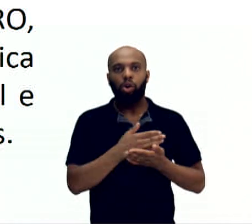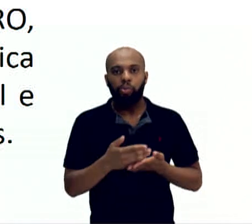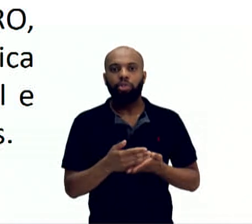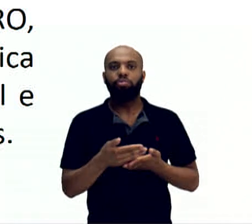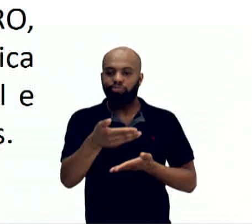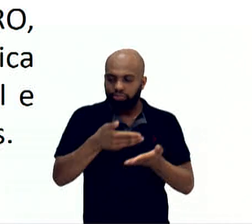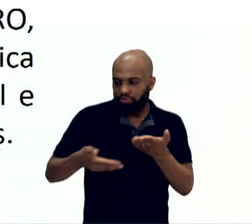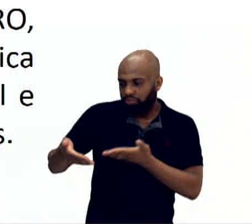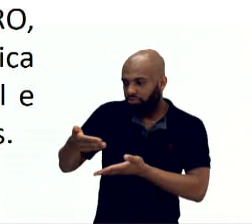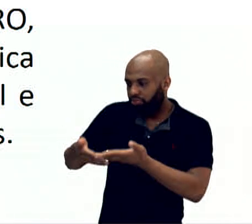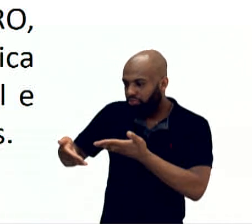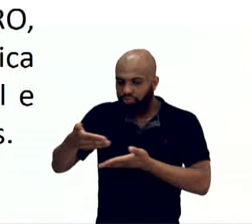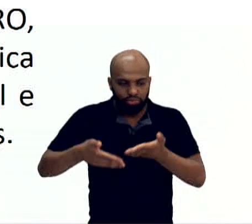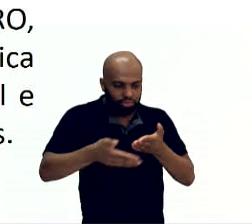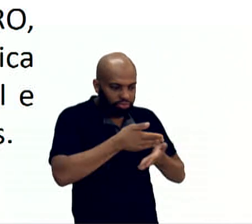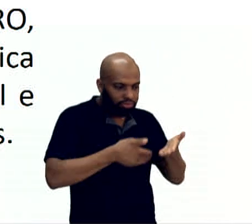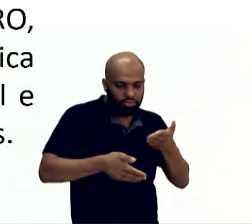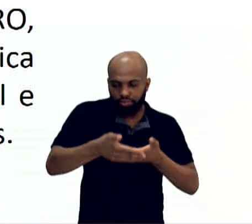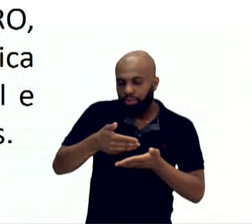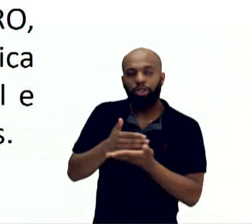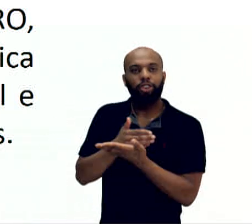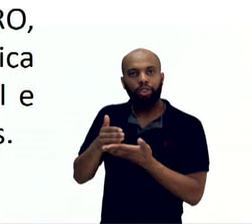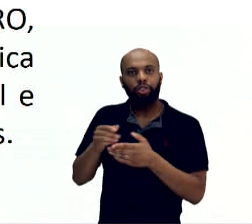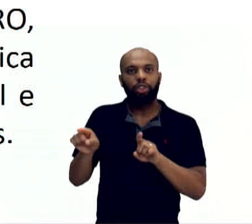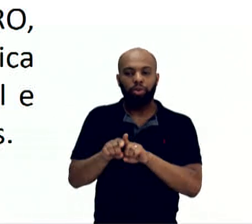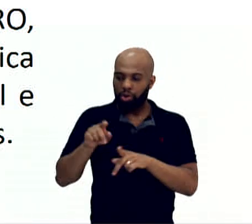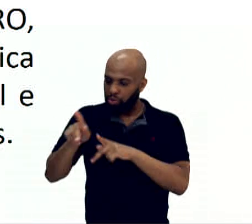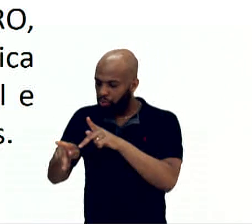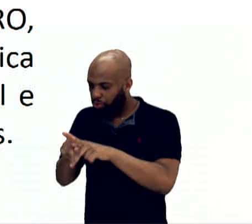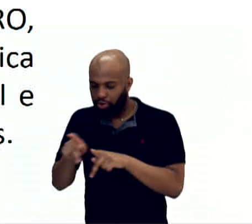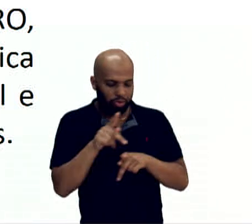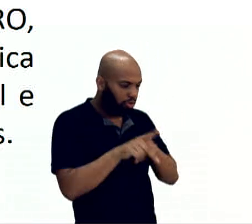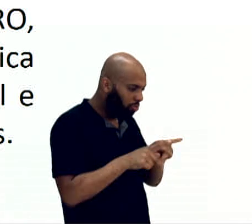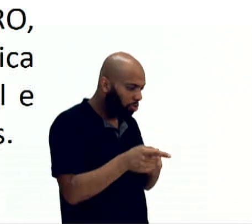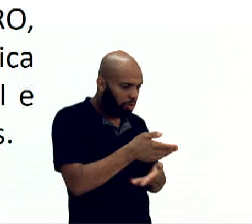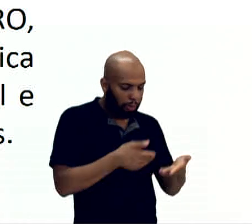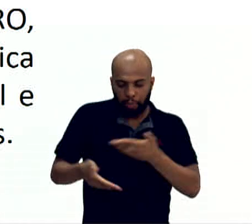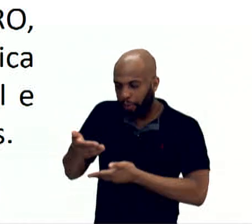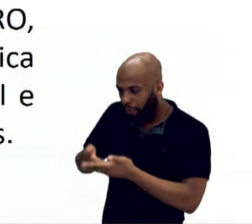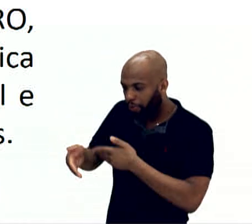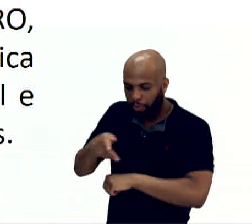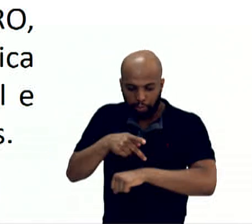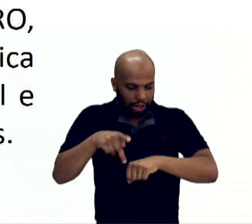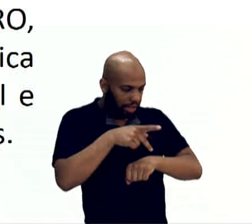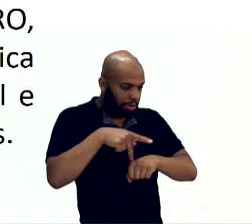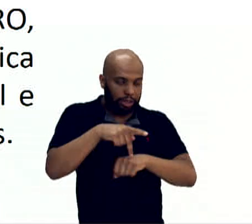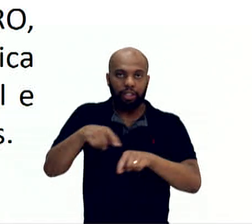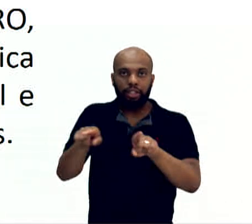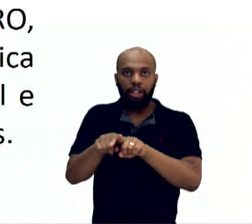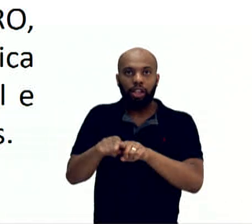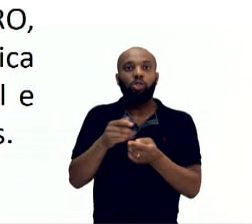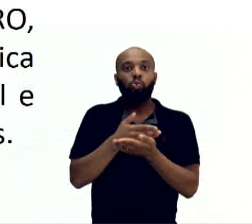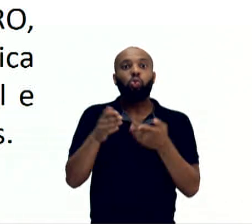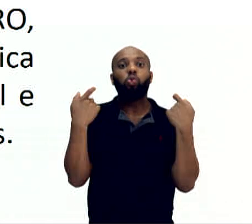aqui sem querer, desculpa gente, voltando aqui. Como a civilização egípcia desenvolveu-se às margens férteis do Rio